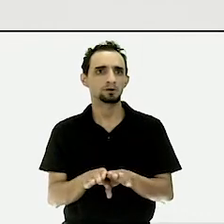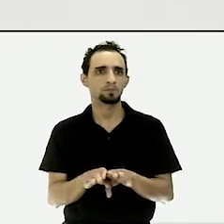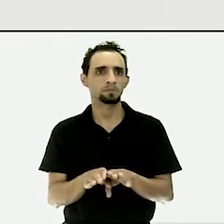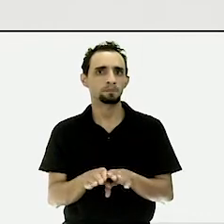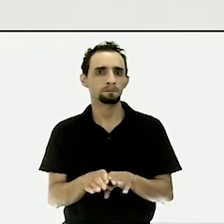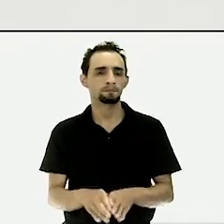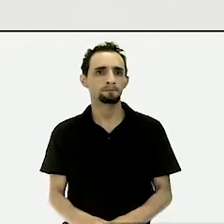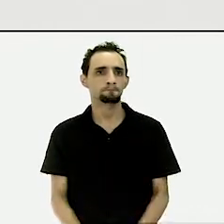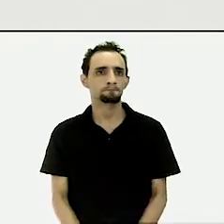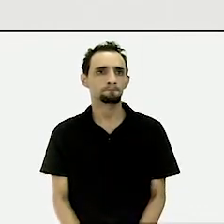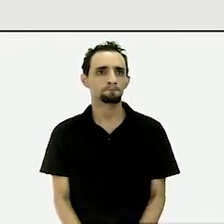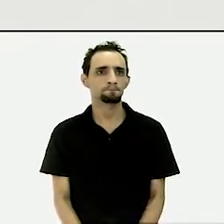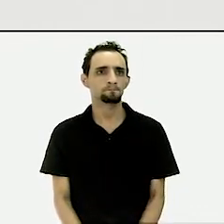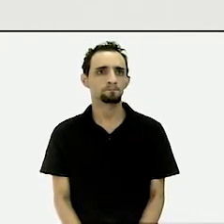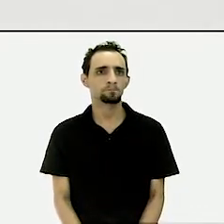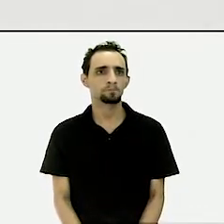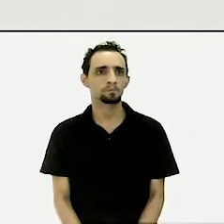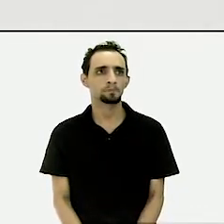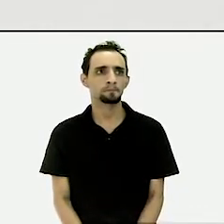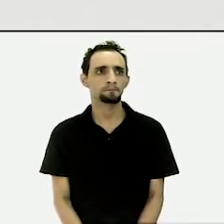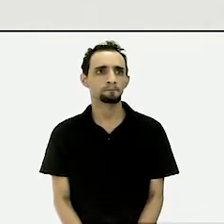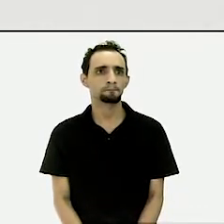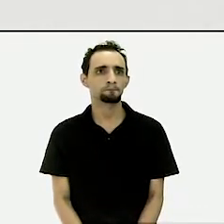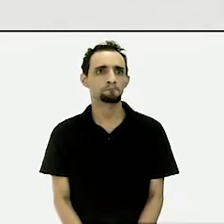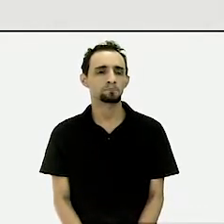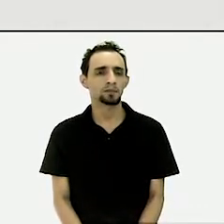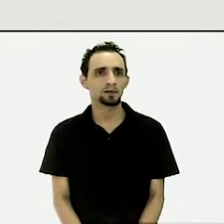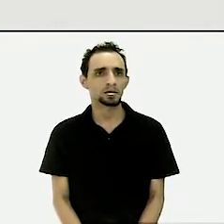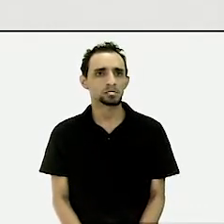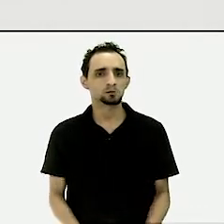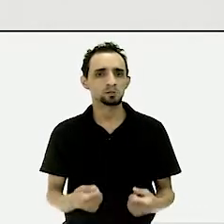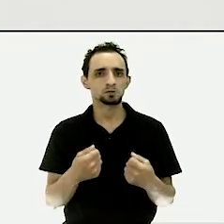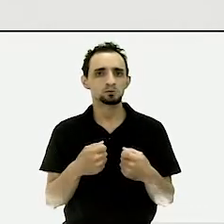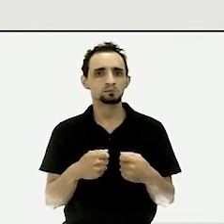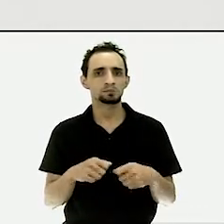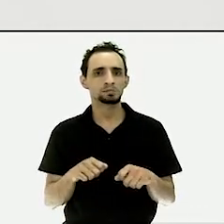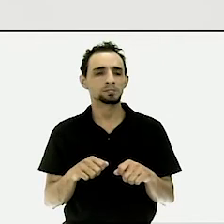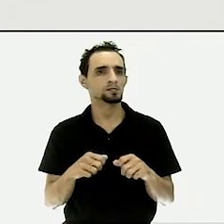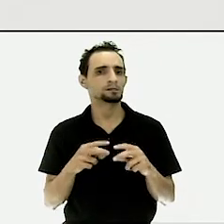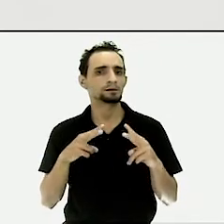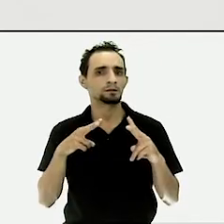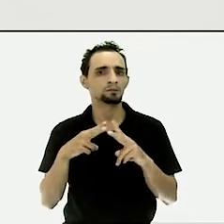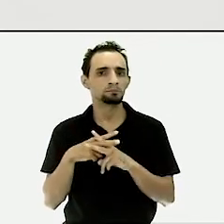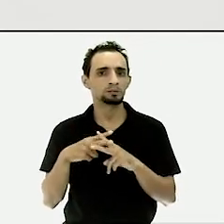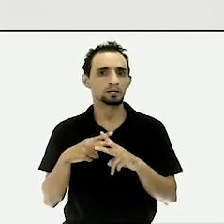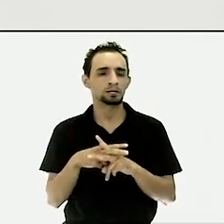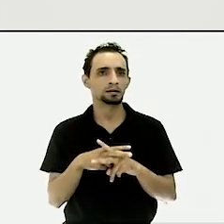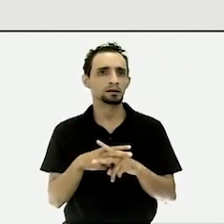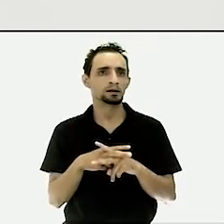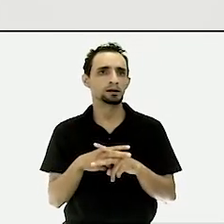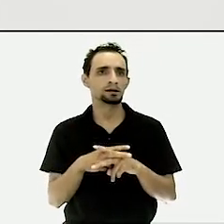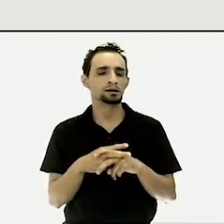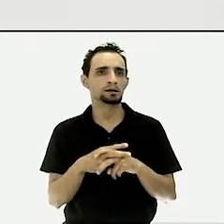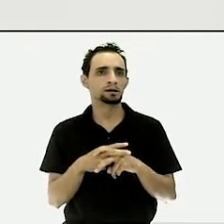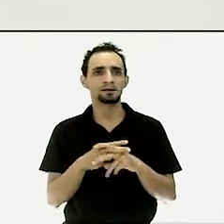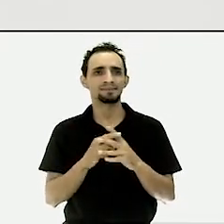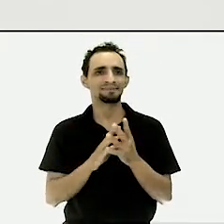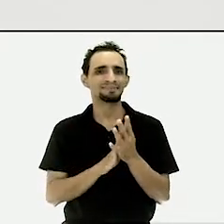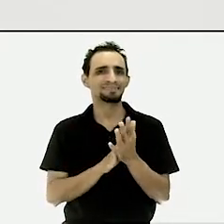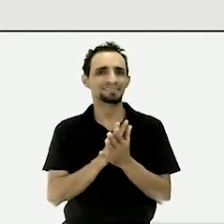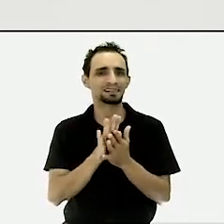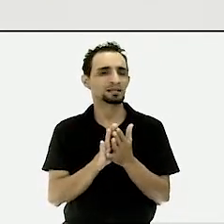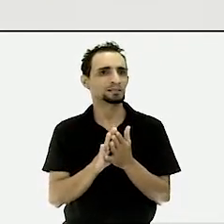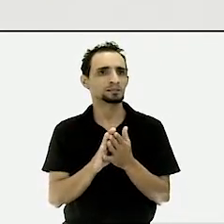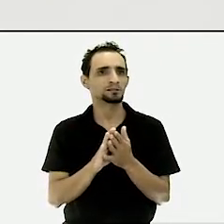mas hoje mais de 50% da sociedade. Quem que não quer proteger a sua filha, a